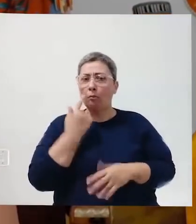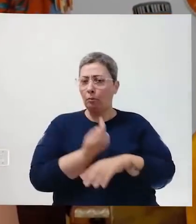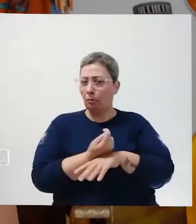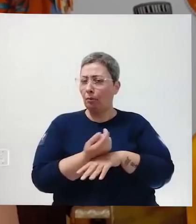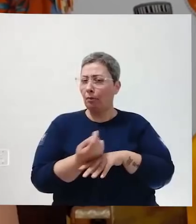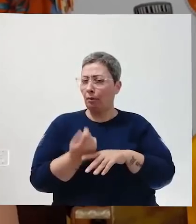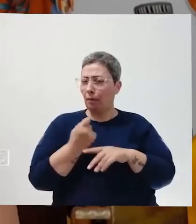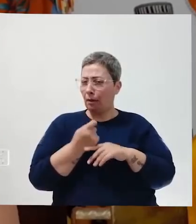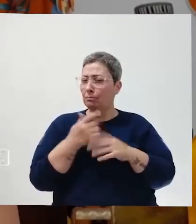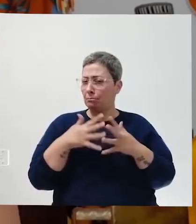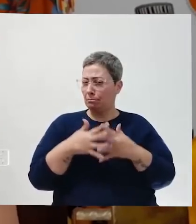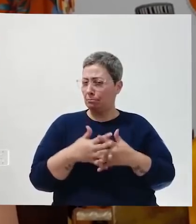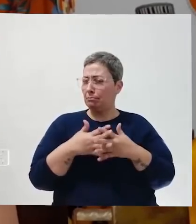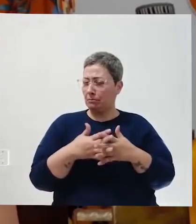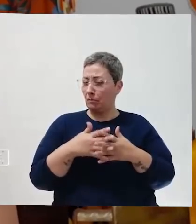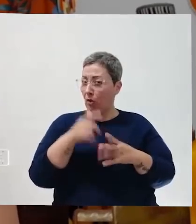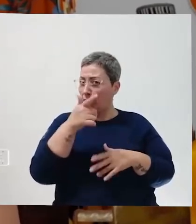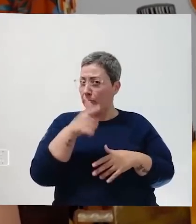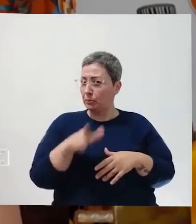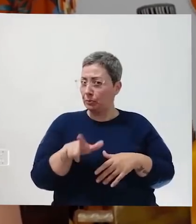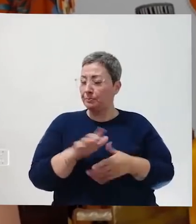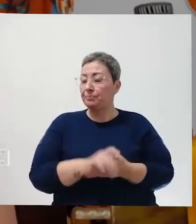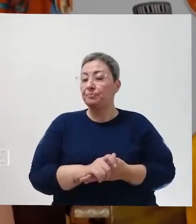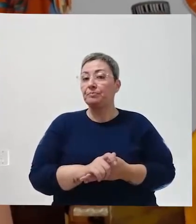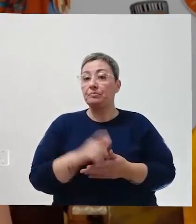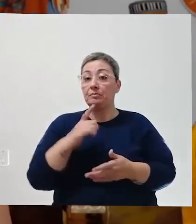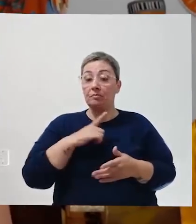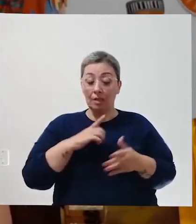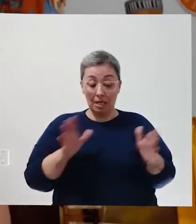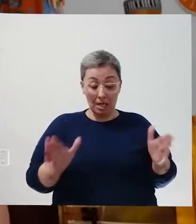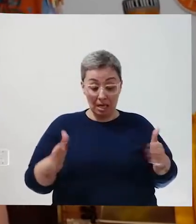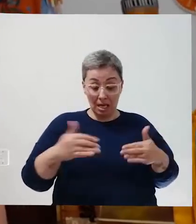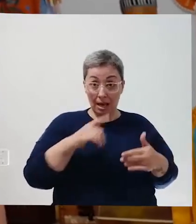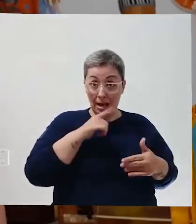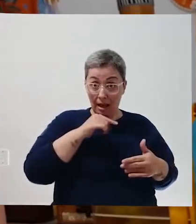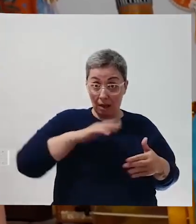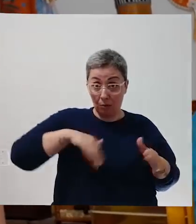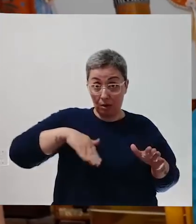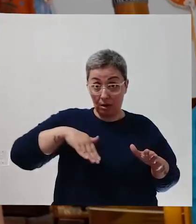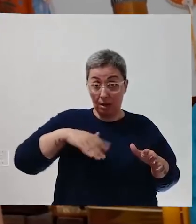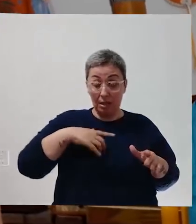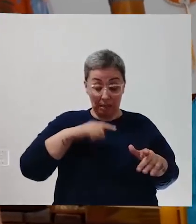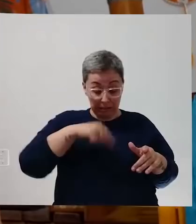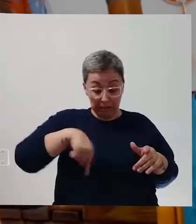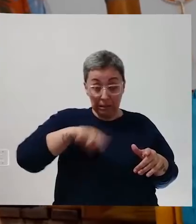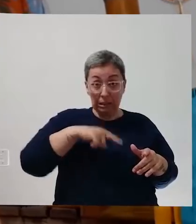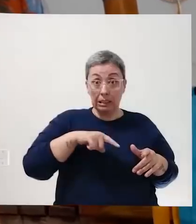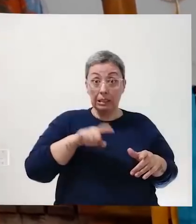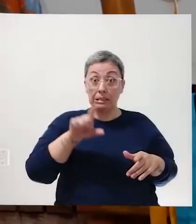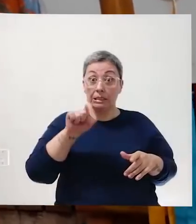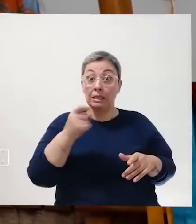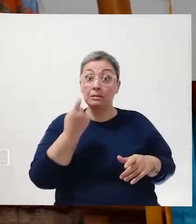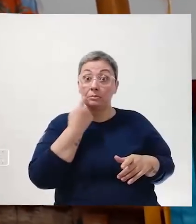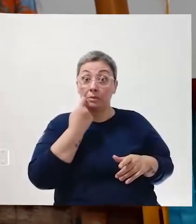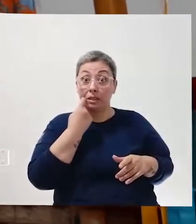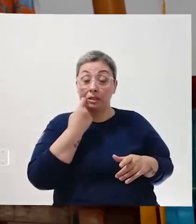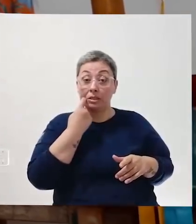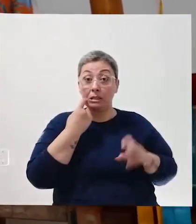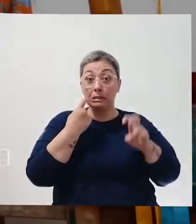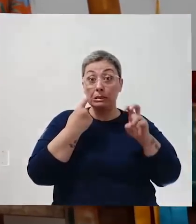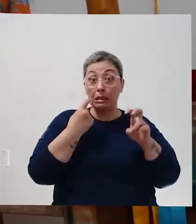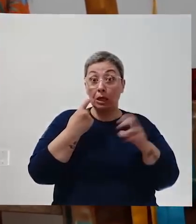Olha que essa pegadinha é complexa, eu vou repetir. Em um aquário com 10 peixes, 5